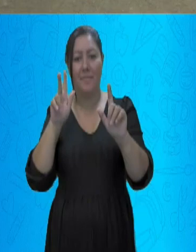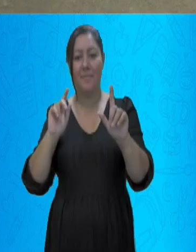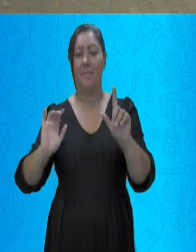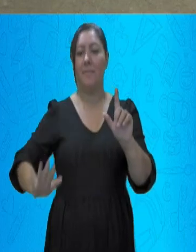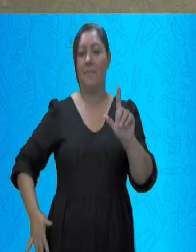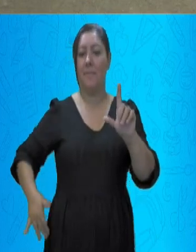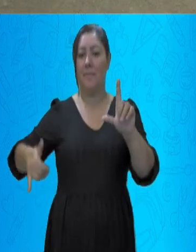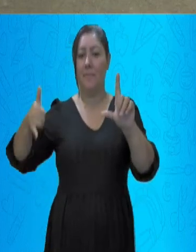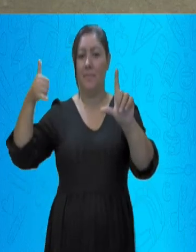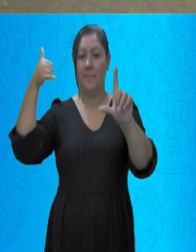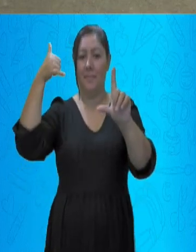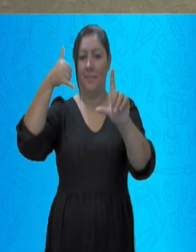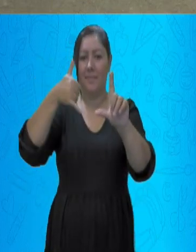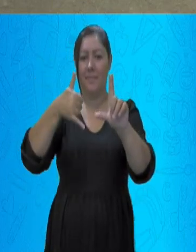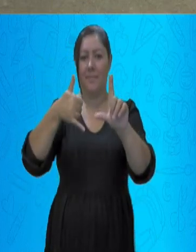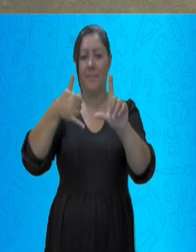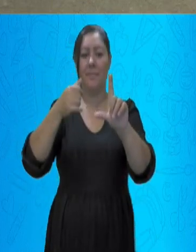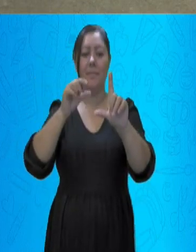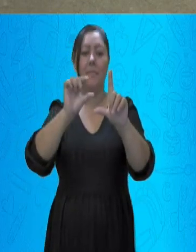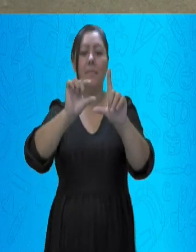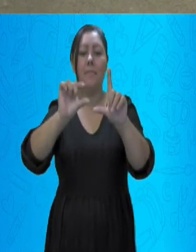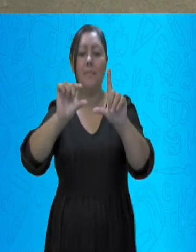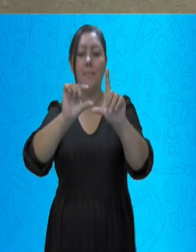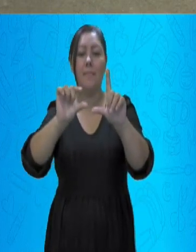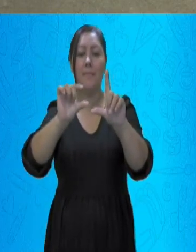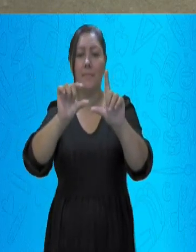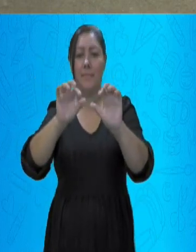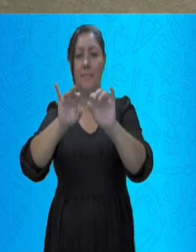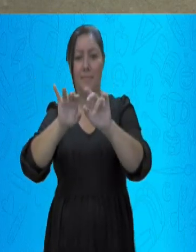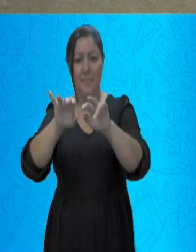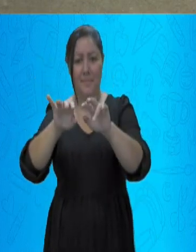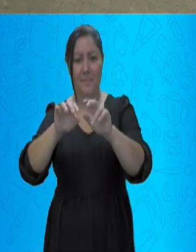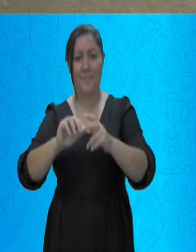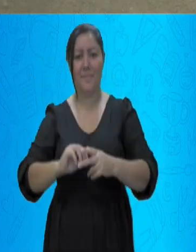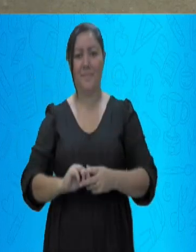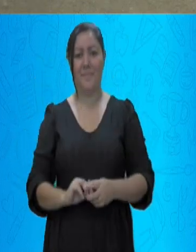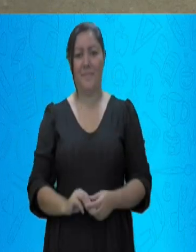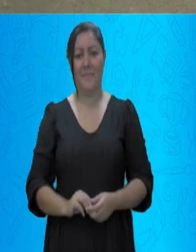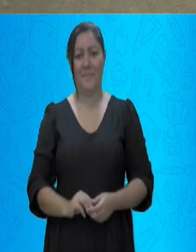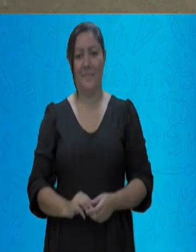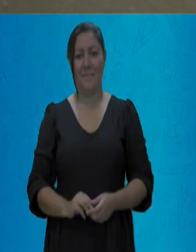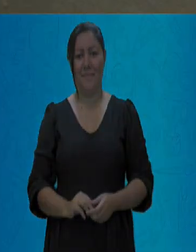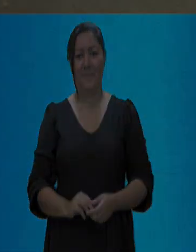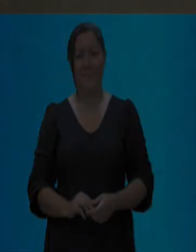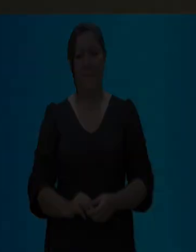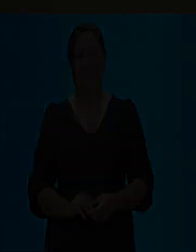câmera do seu celular no canto, na imagem que aparece no canto da tela.